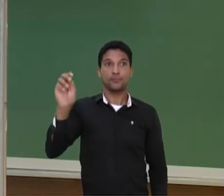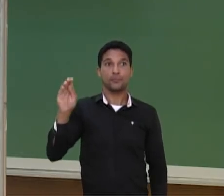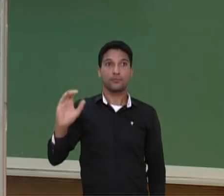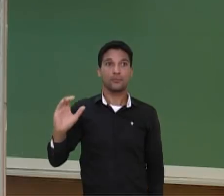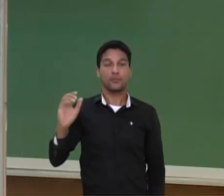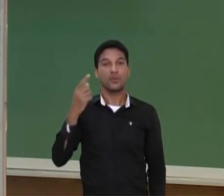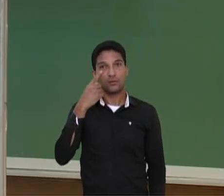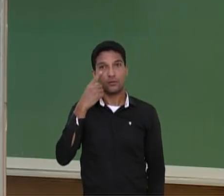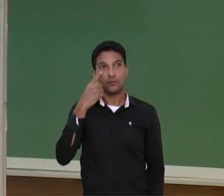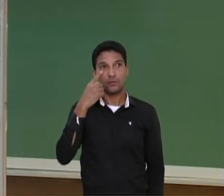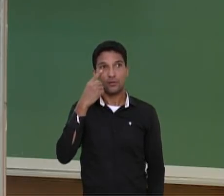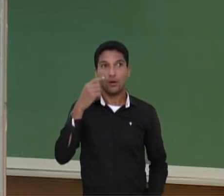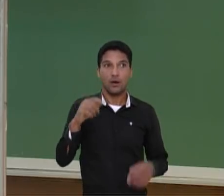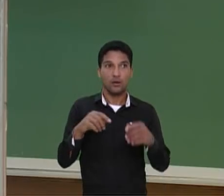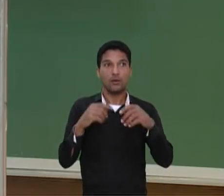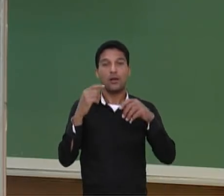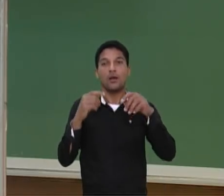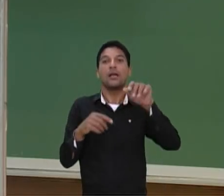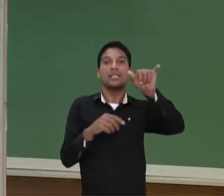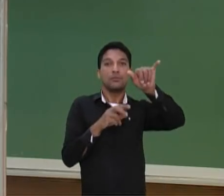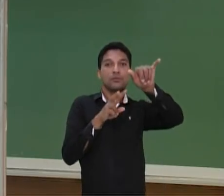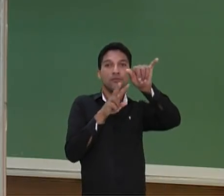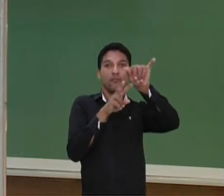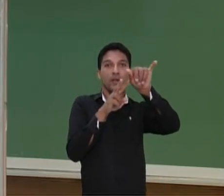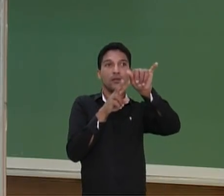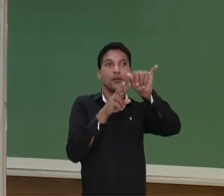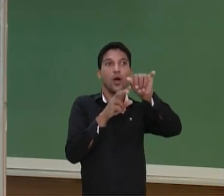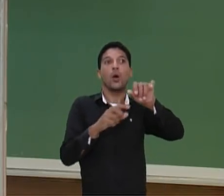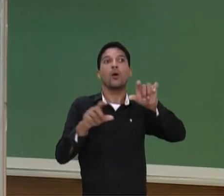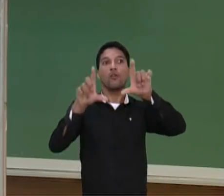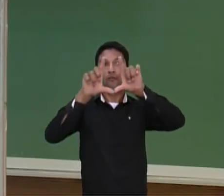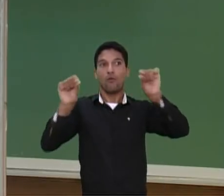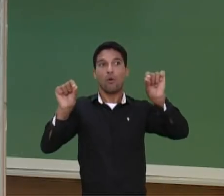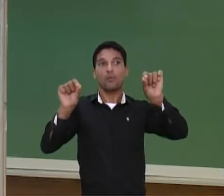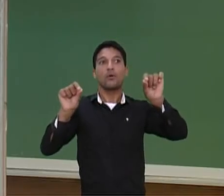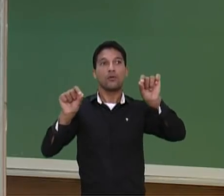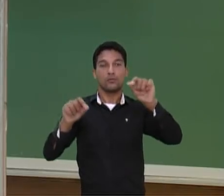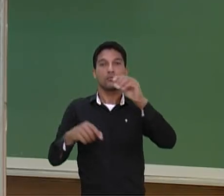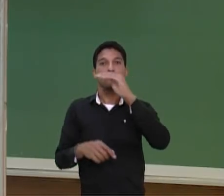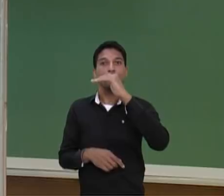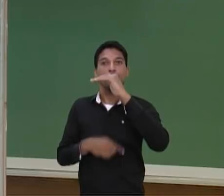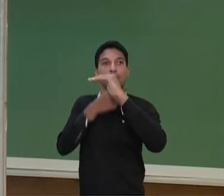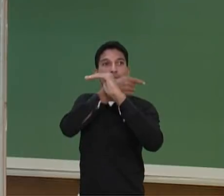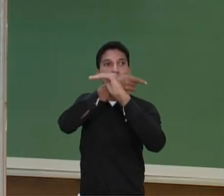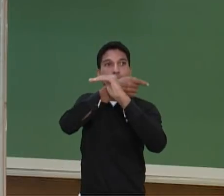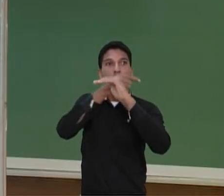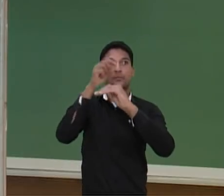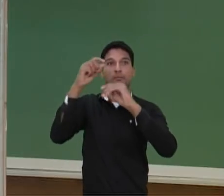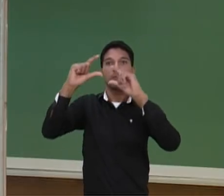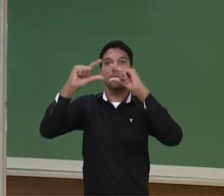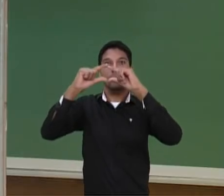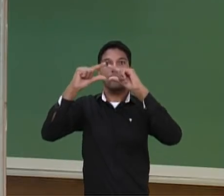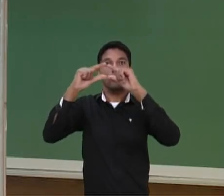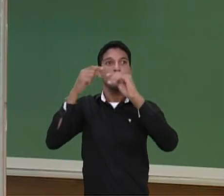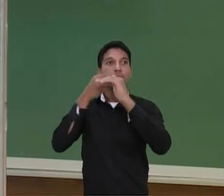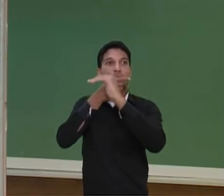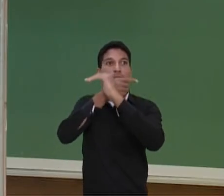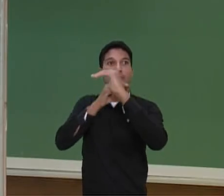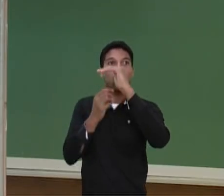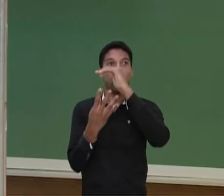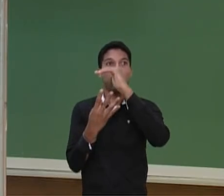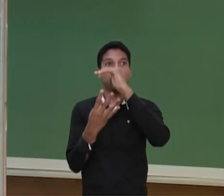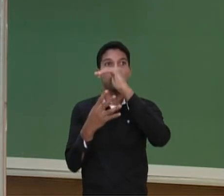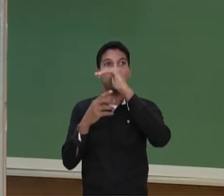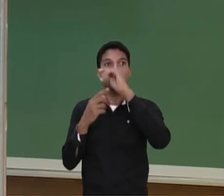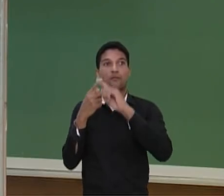sinal aqui b ao quadrado menos 80 elevado ao quadrado né substituir b por menos 80 quatro vezes o aqui